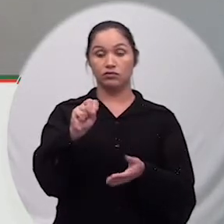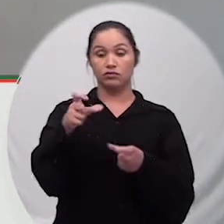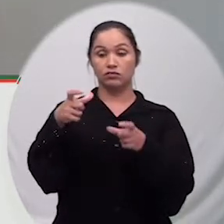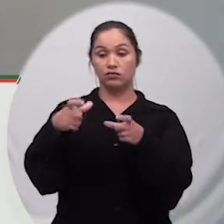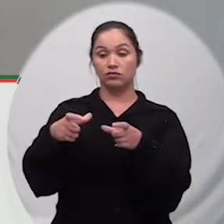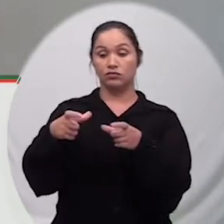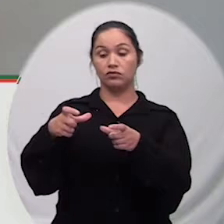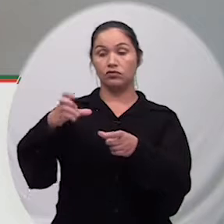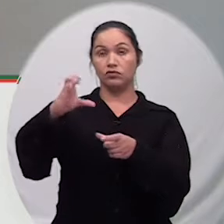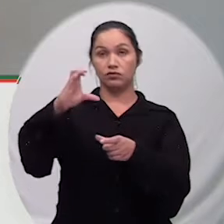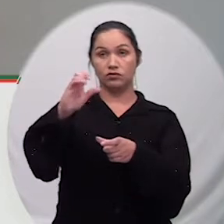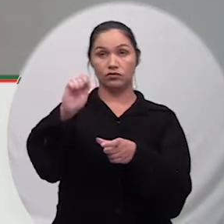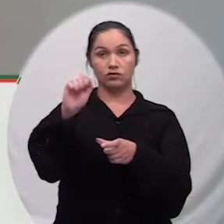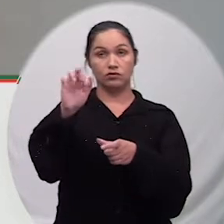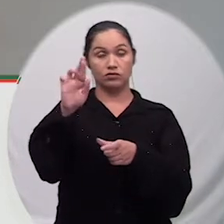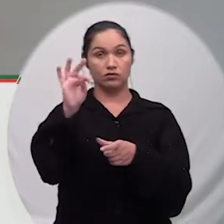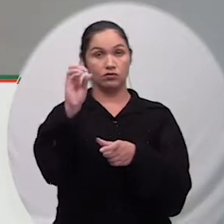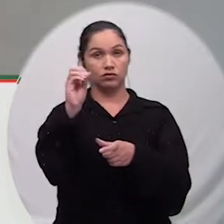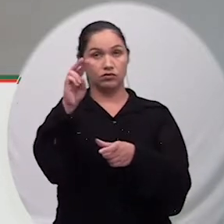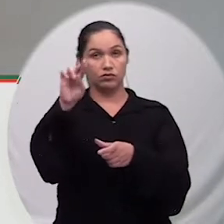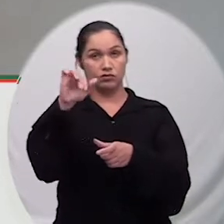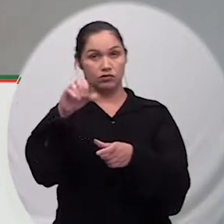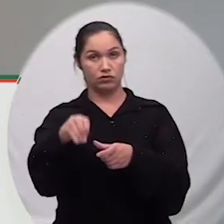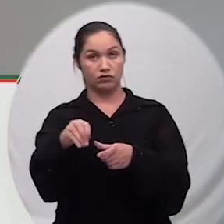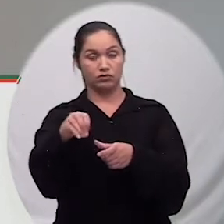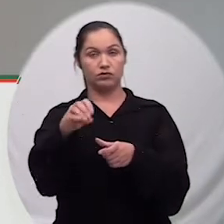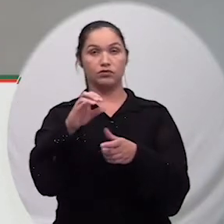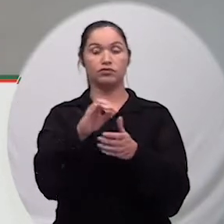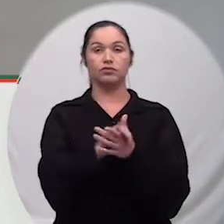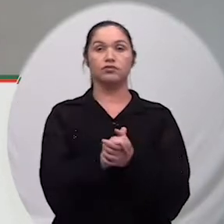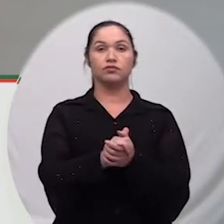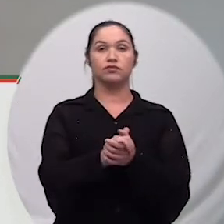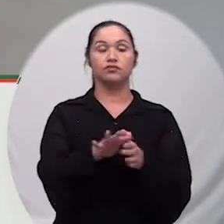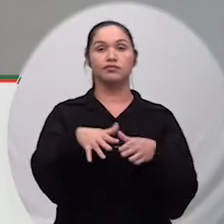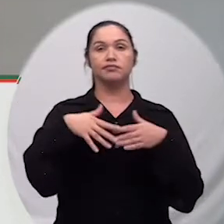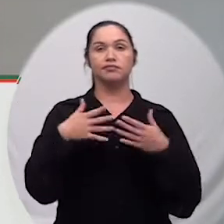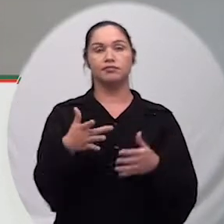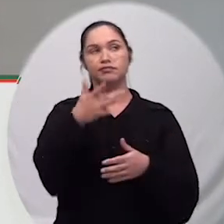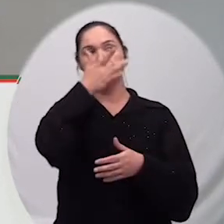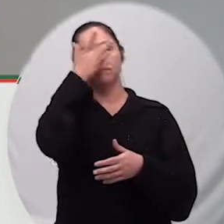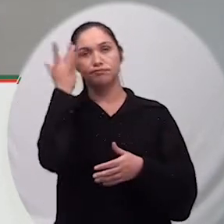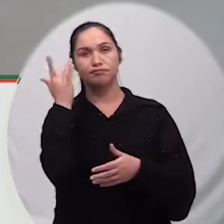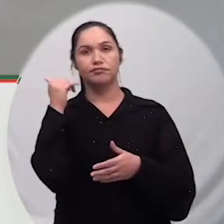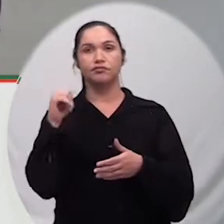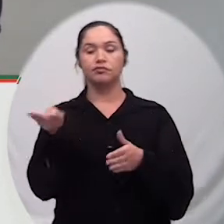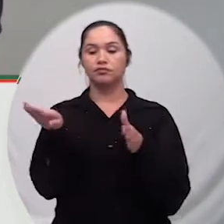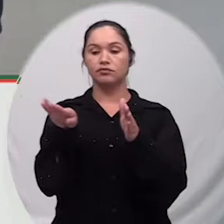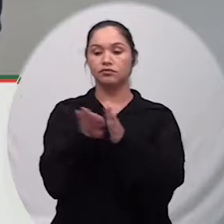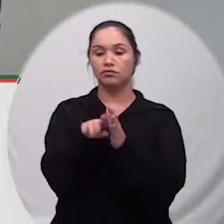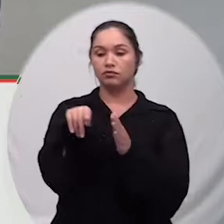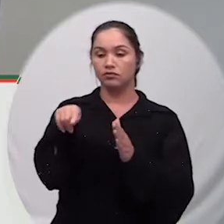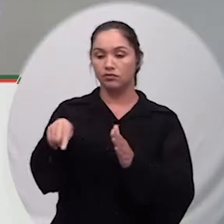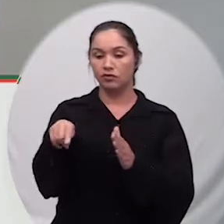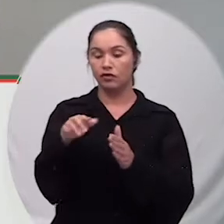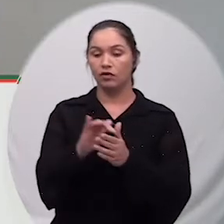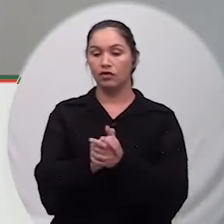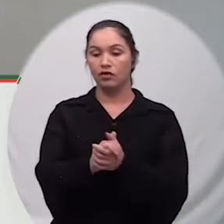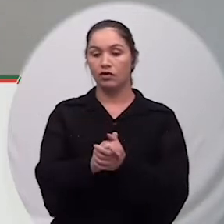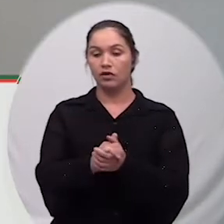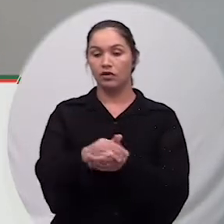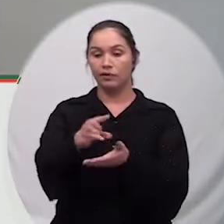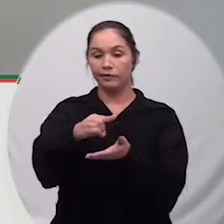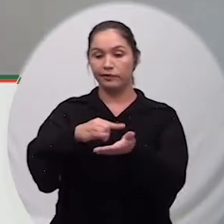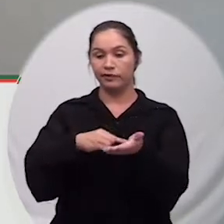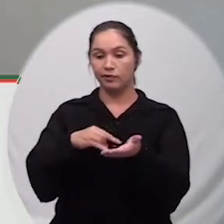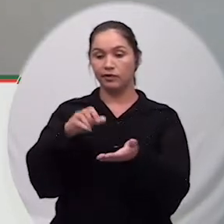dirijo mais diretamente ao contribuinte, ao pagador de impostos, né? Aquela pessoa que vai ao cartório sempre para autenticar seus documentos, né,